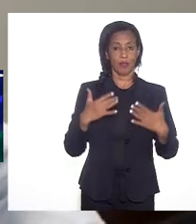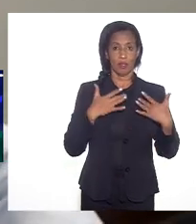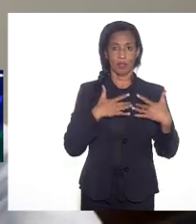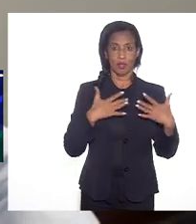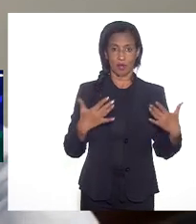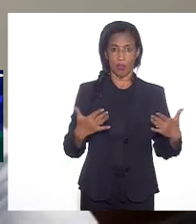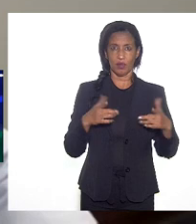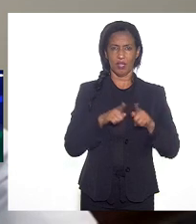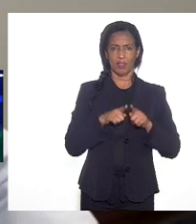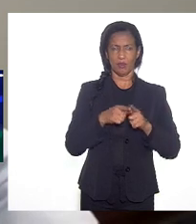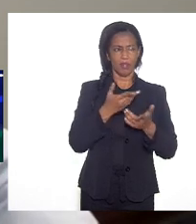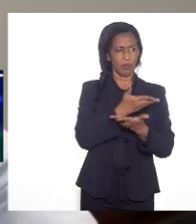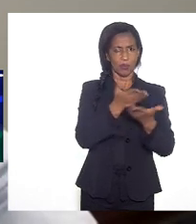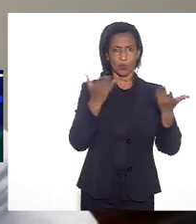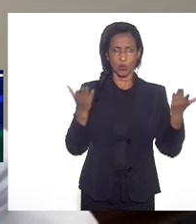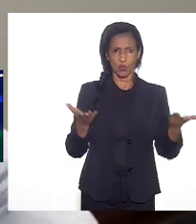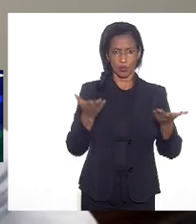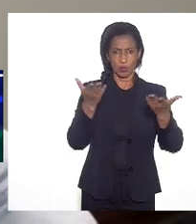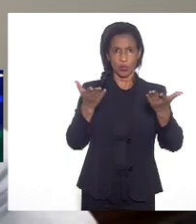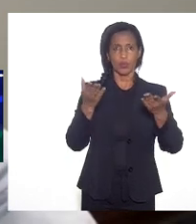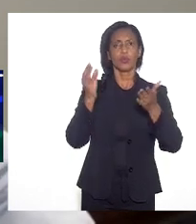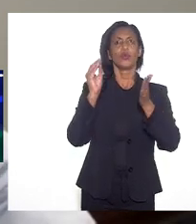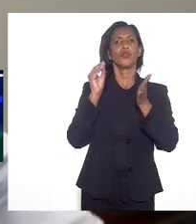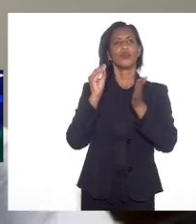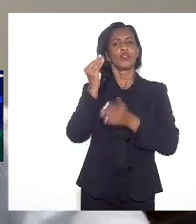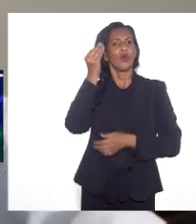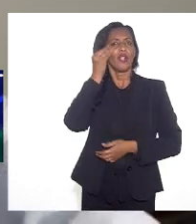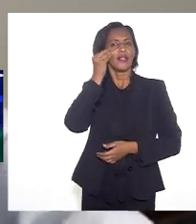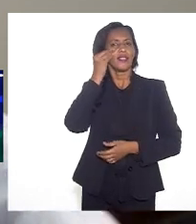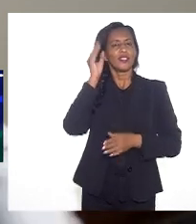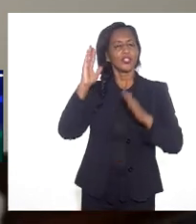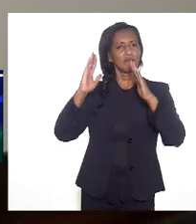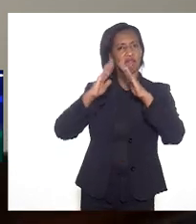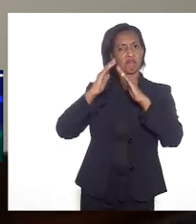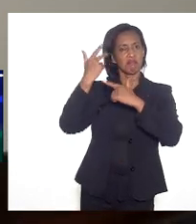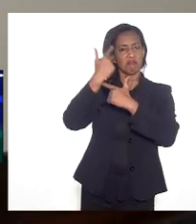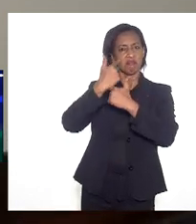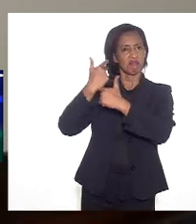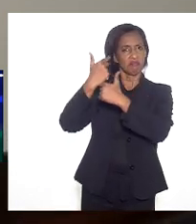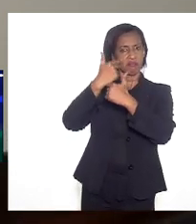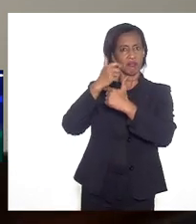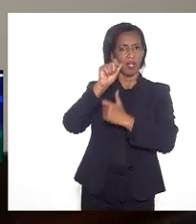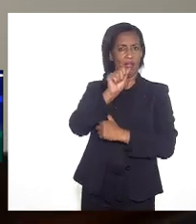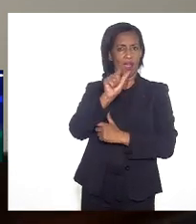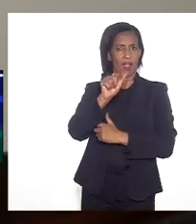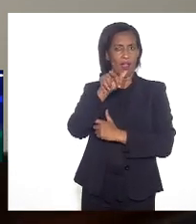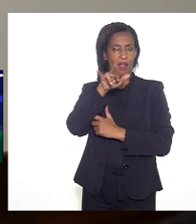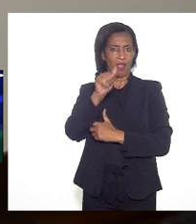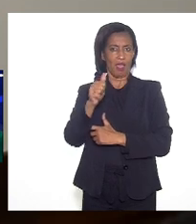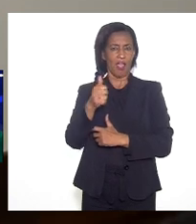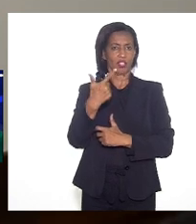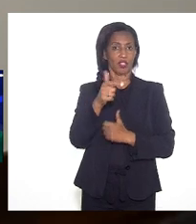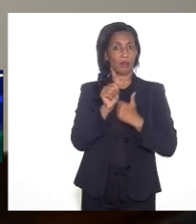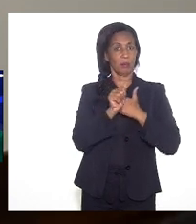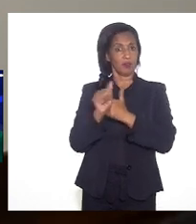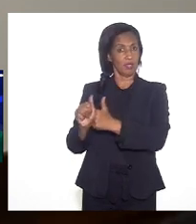os cidadãos e cidadãs que nos assistem pela TV Alerj e nos seguem pelas redes